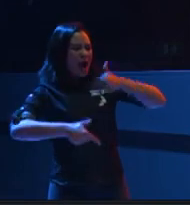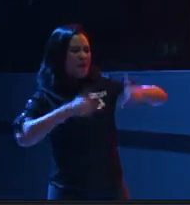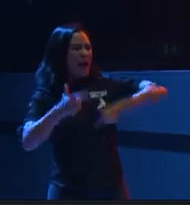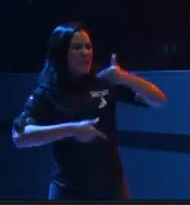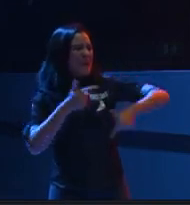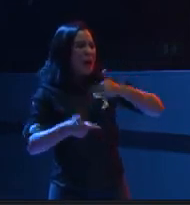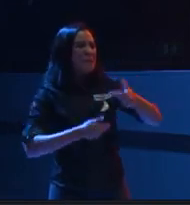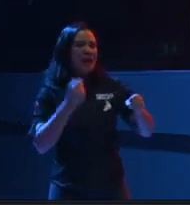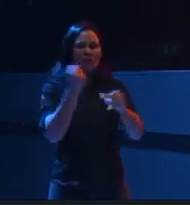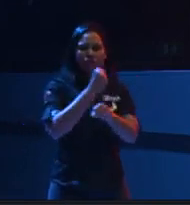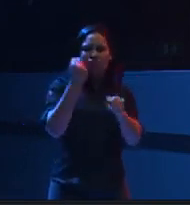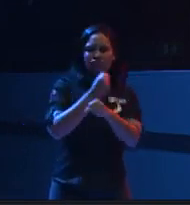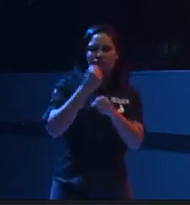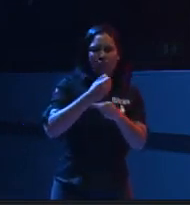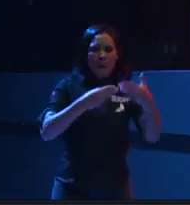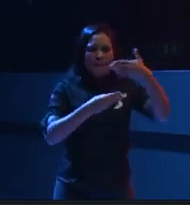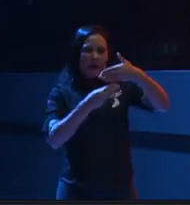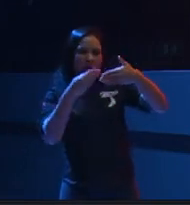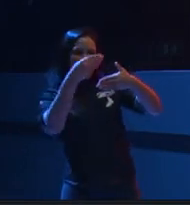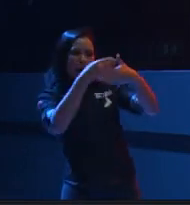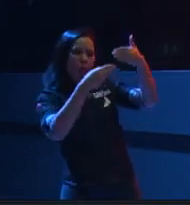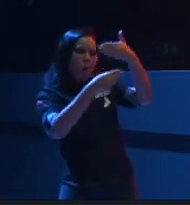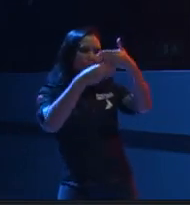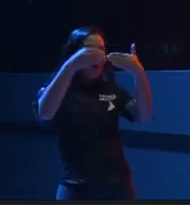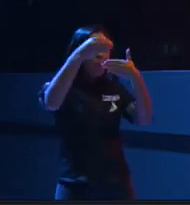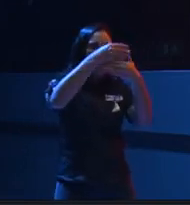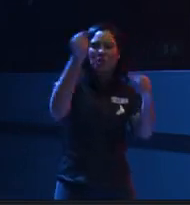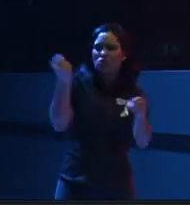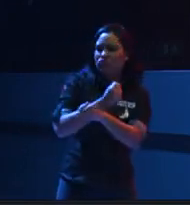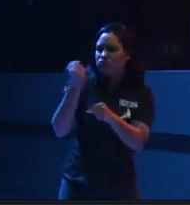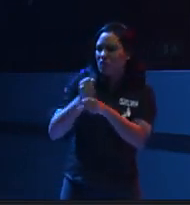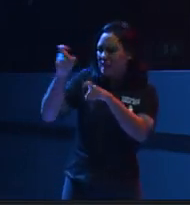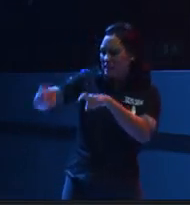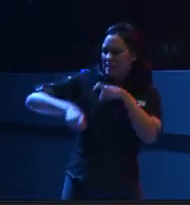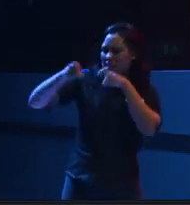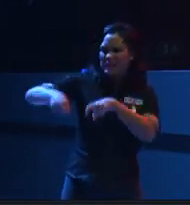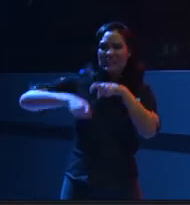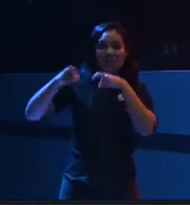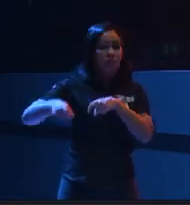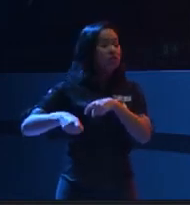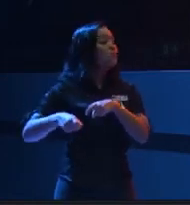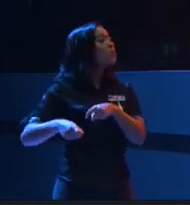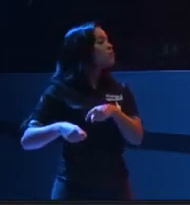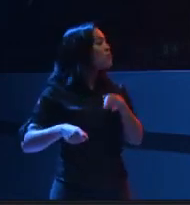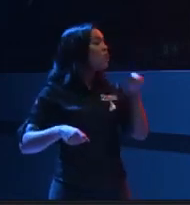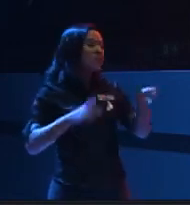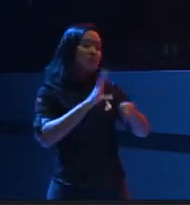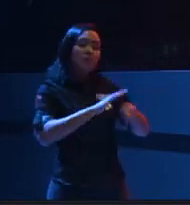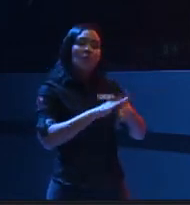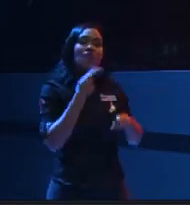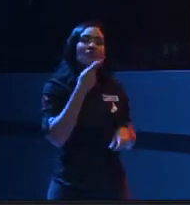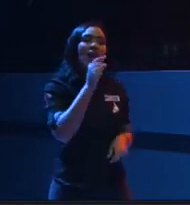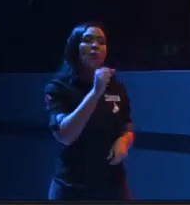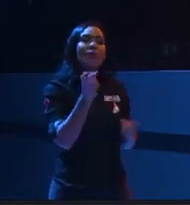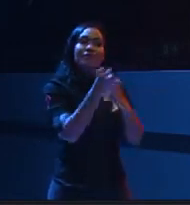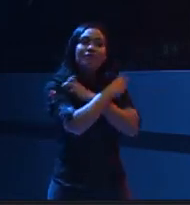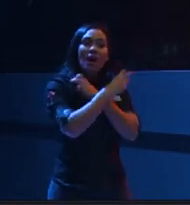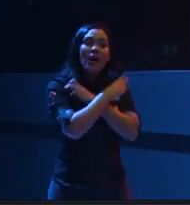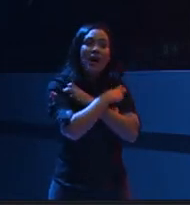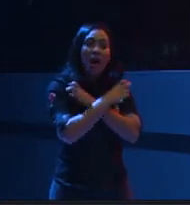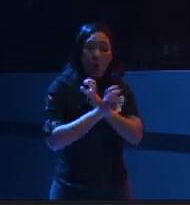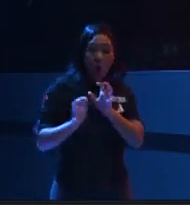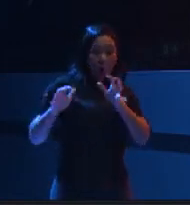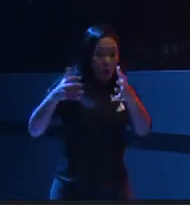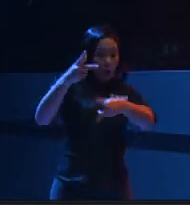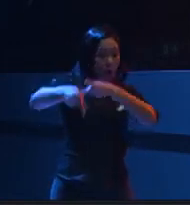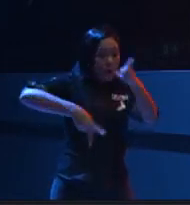tijolos que constroem as coisas res pessoa que faz a lavoura funcionar ó libera todo mundo vai todo mundo embora porque